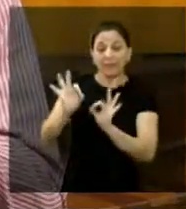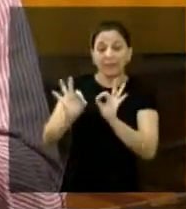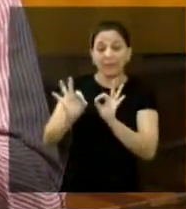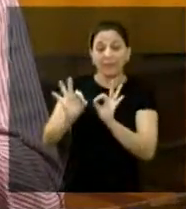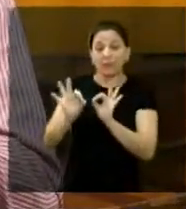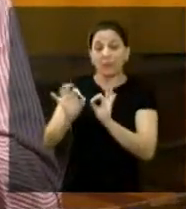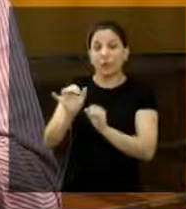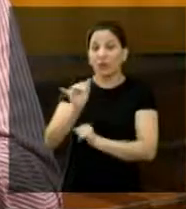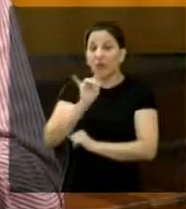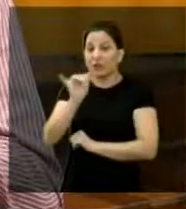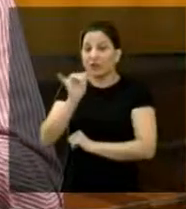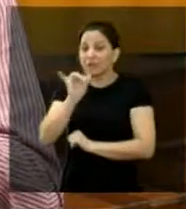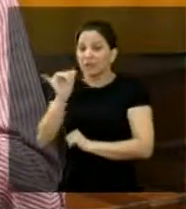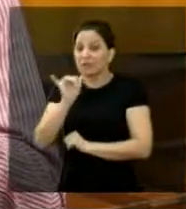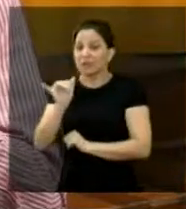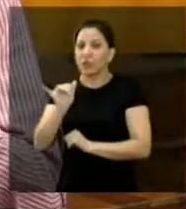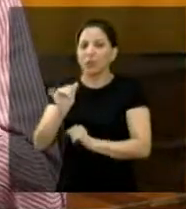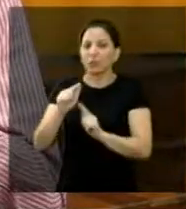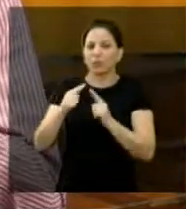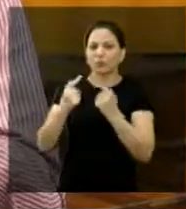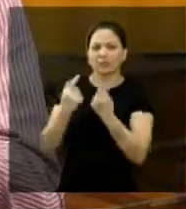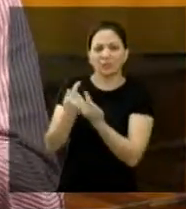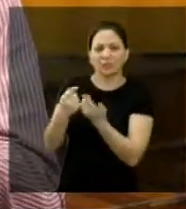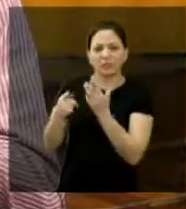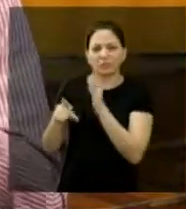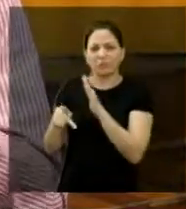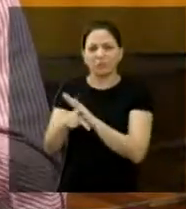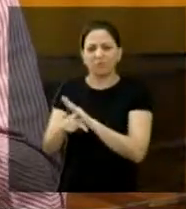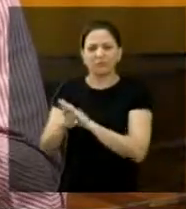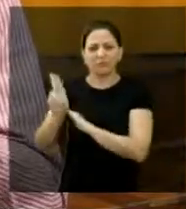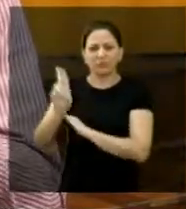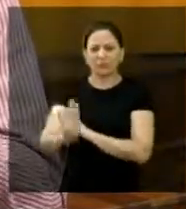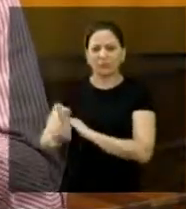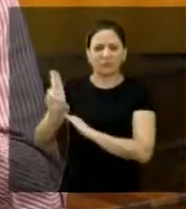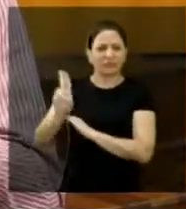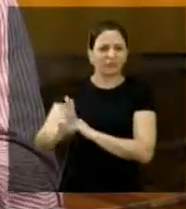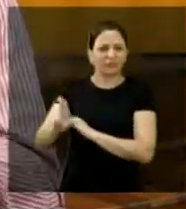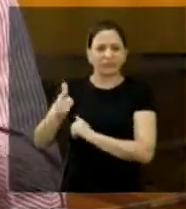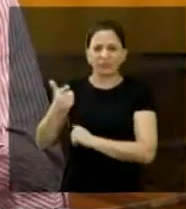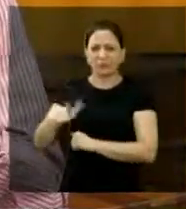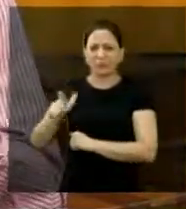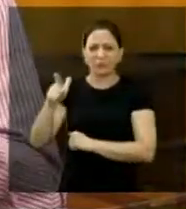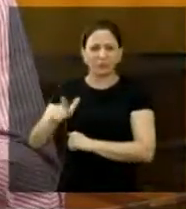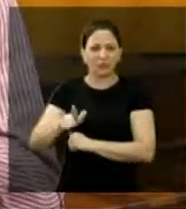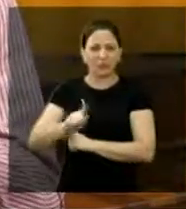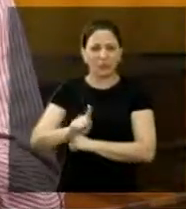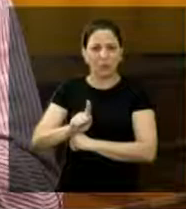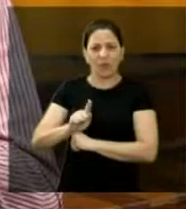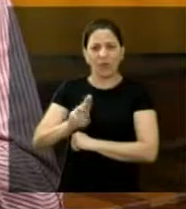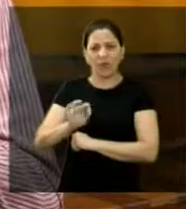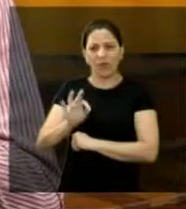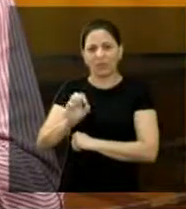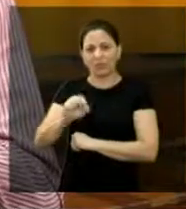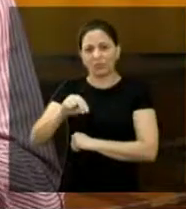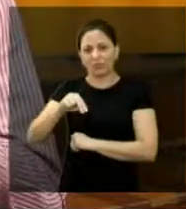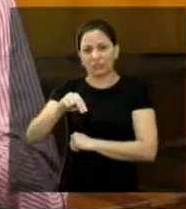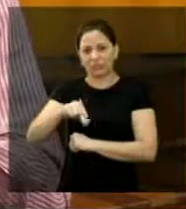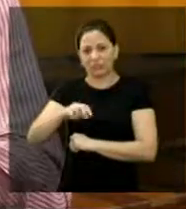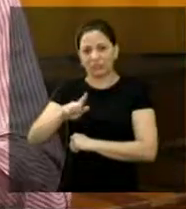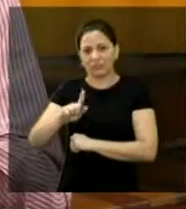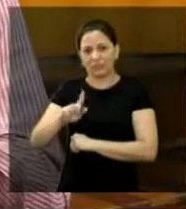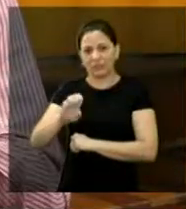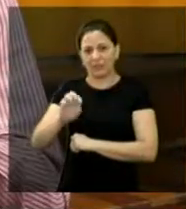transmissão para um estádio que não vinha sendo utilizado, que era Guaratinguetá, porque o Guaratinguetá nem lá estava jogando, com